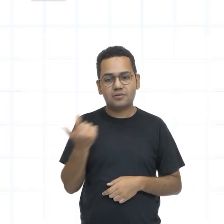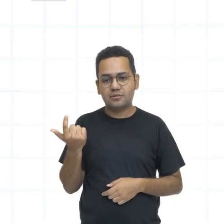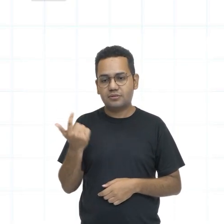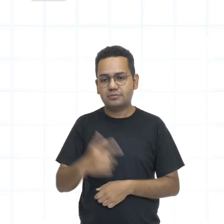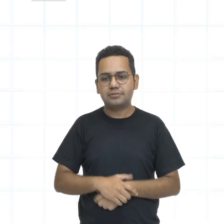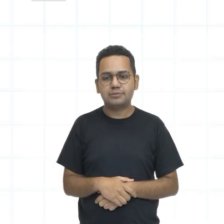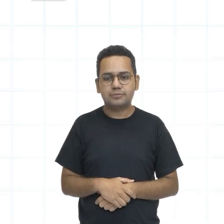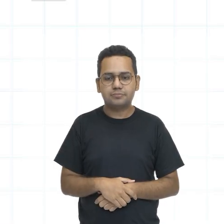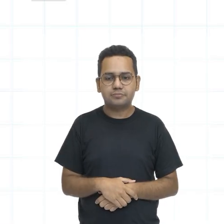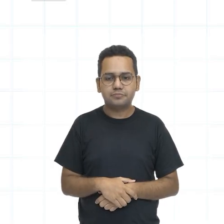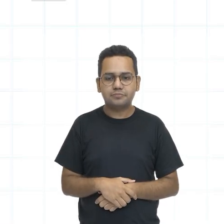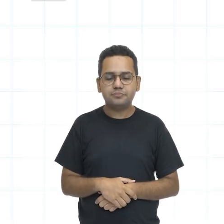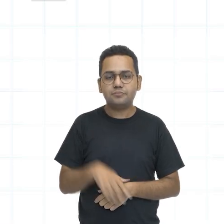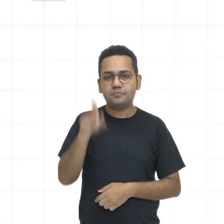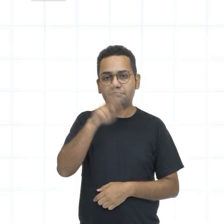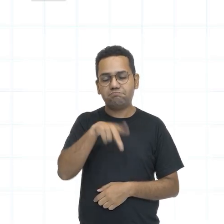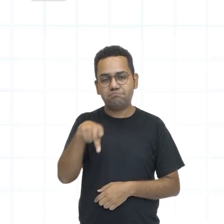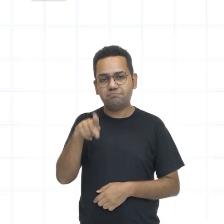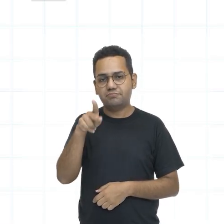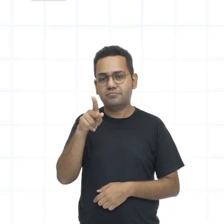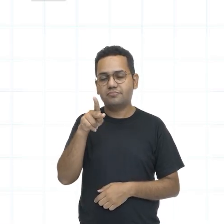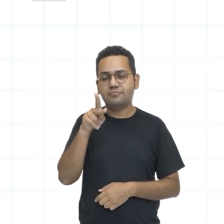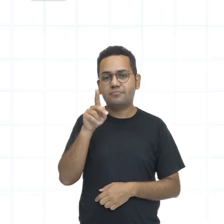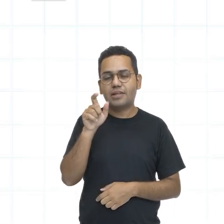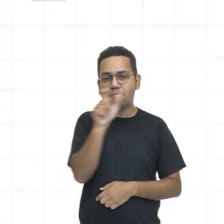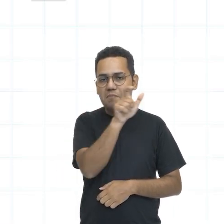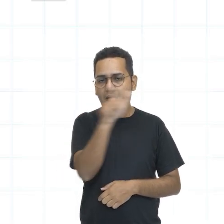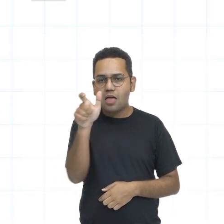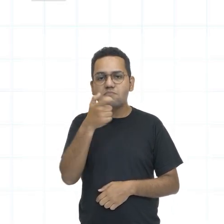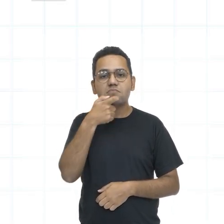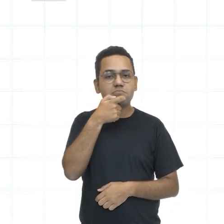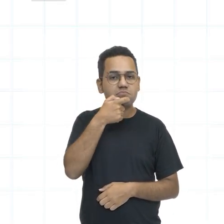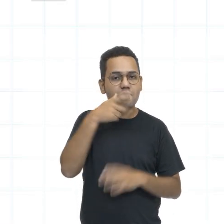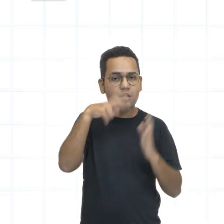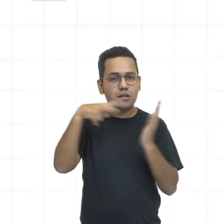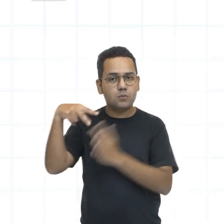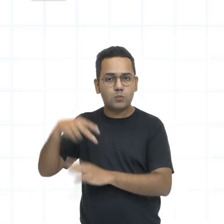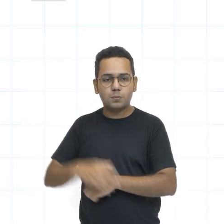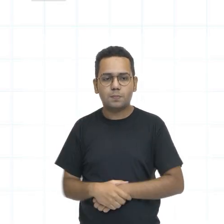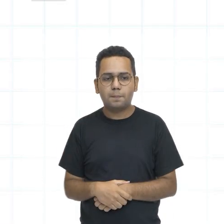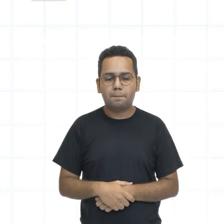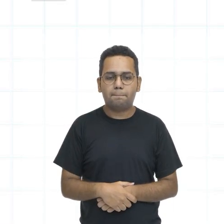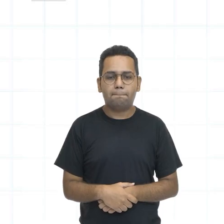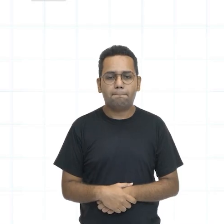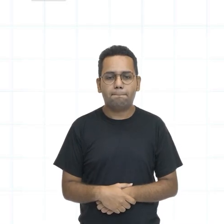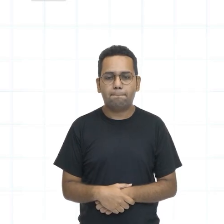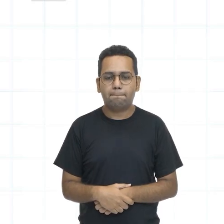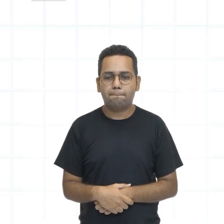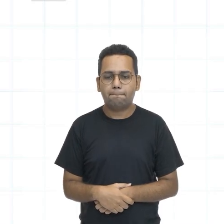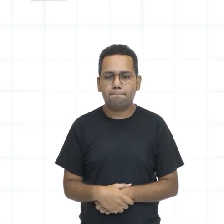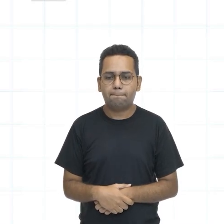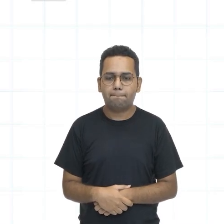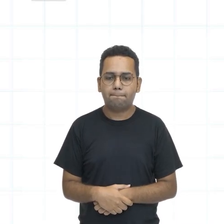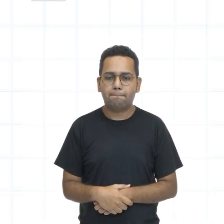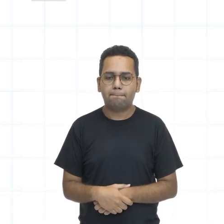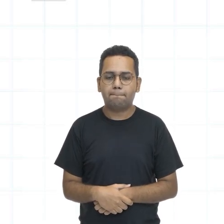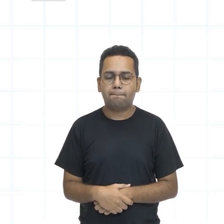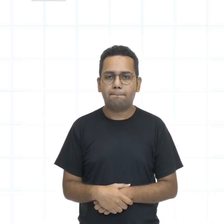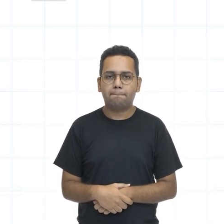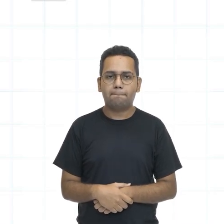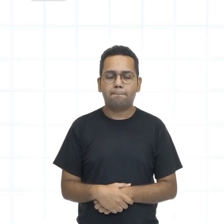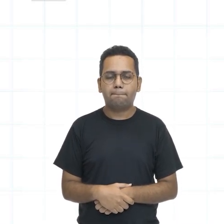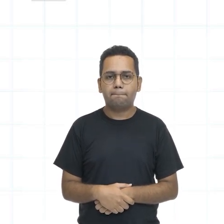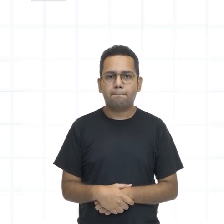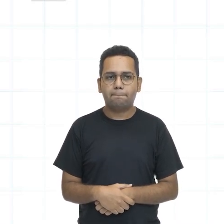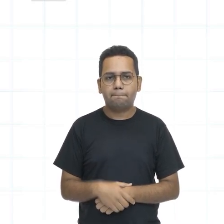entry, all motor vehicles prohibited, no motorcycles, no heavy vehicles. Aí nós temos turn left,